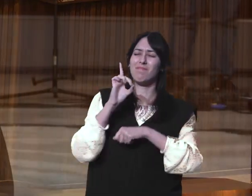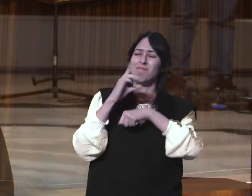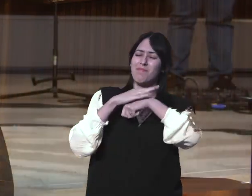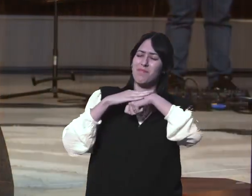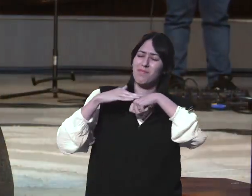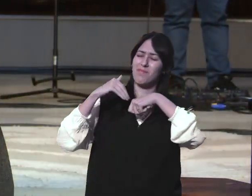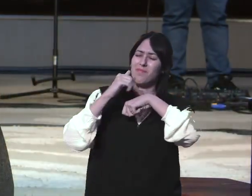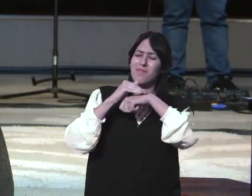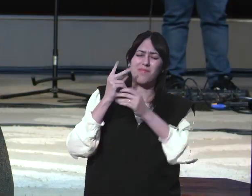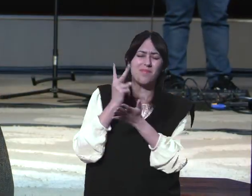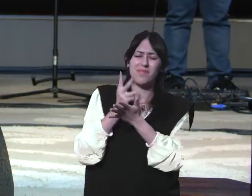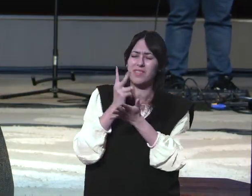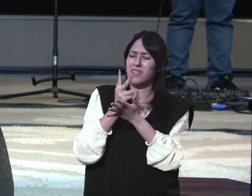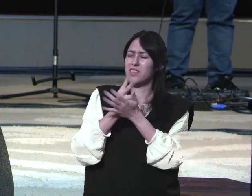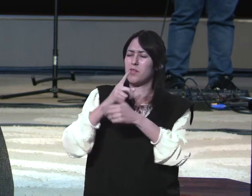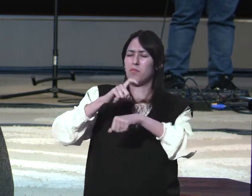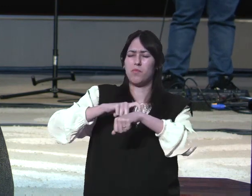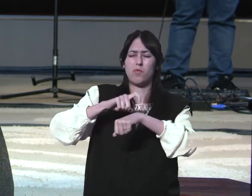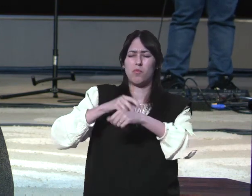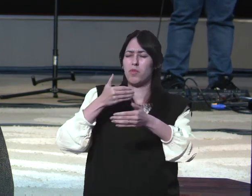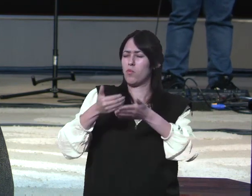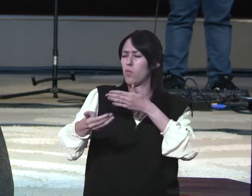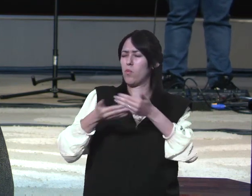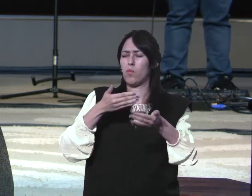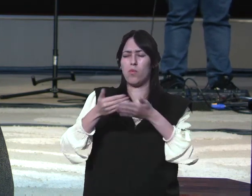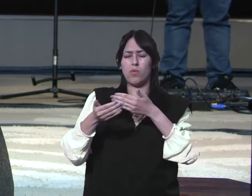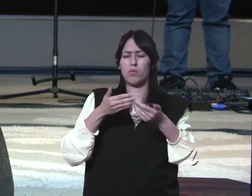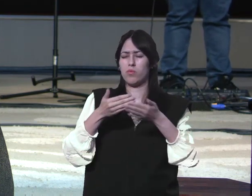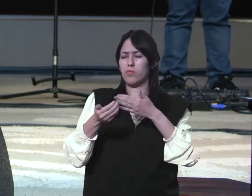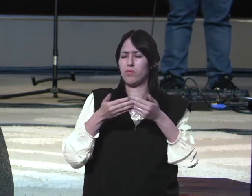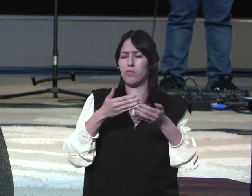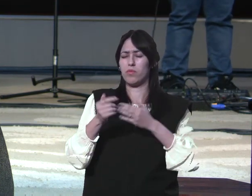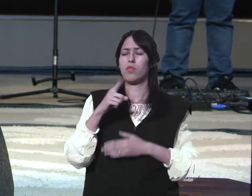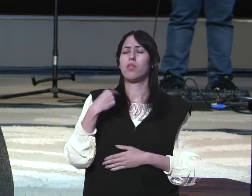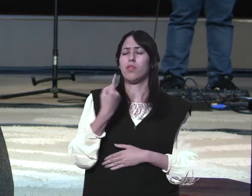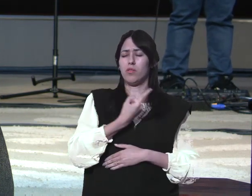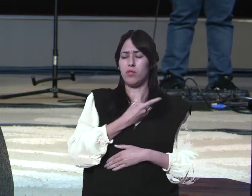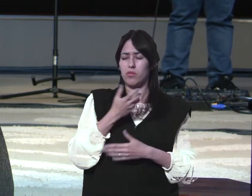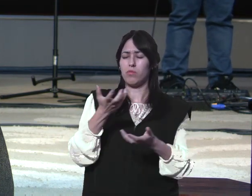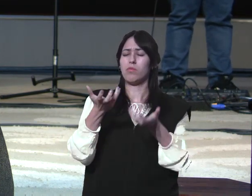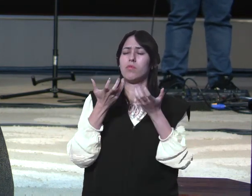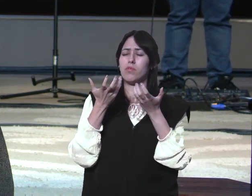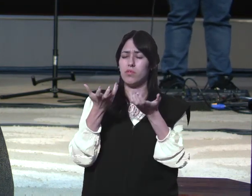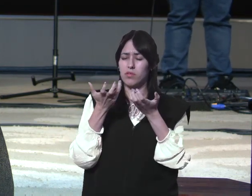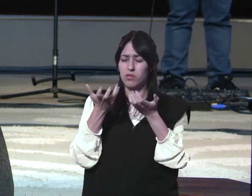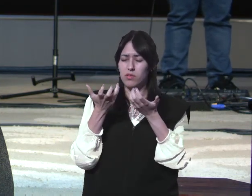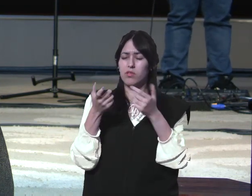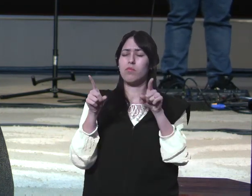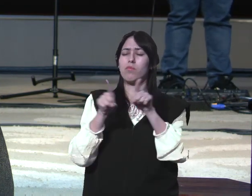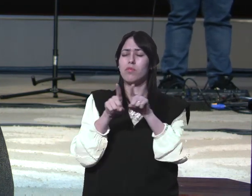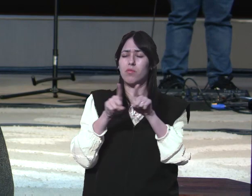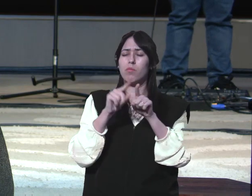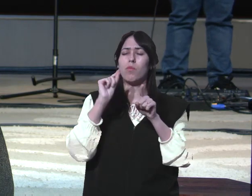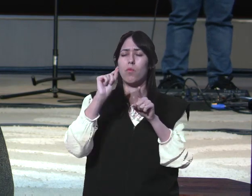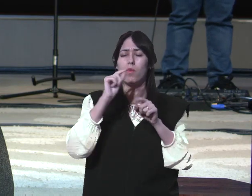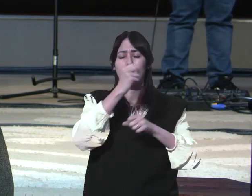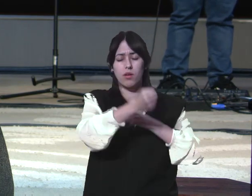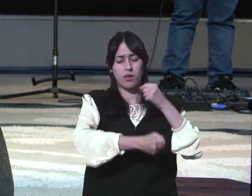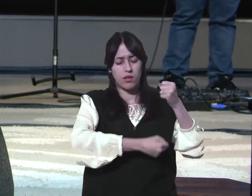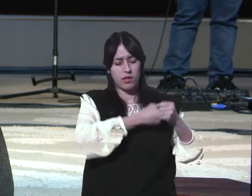cada situação. E nós queremos, ó Pai, também consagrar esse novo ano que